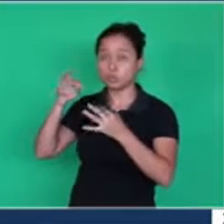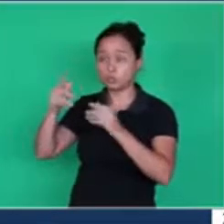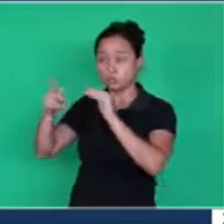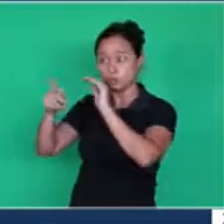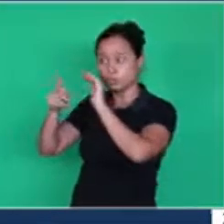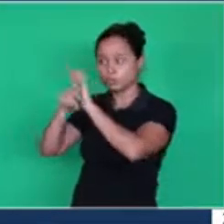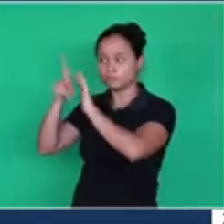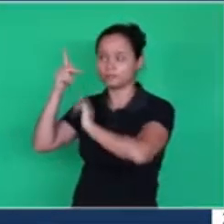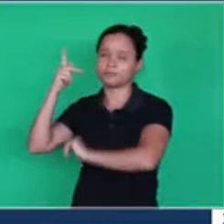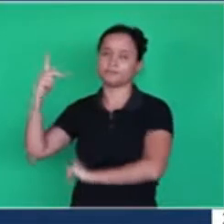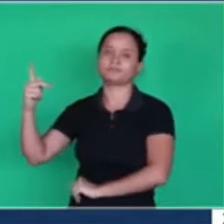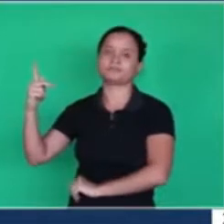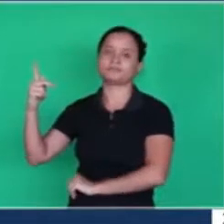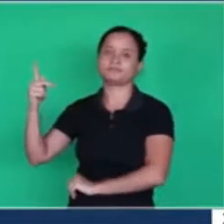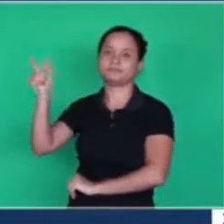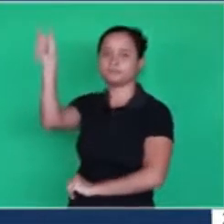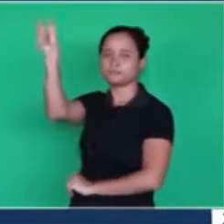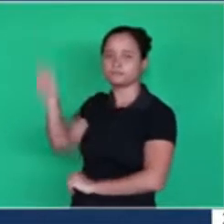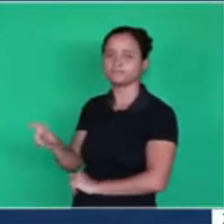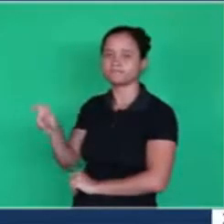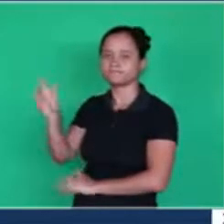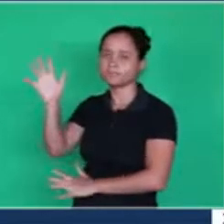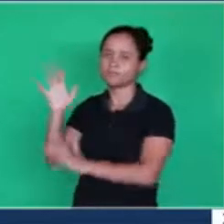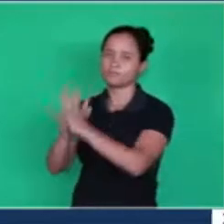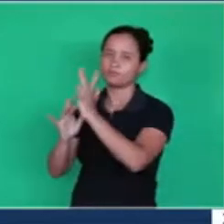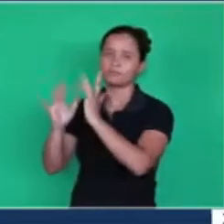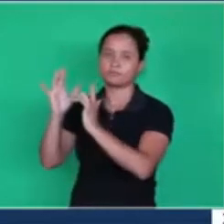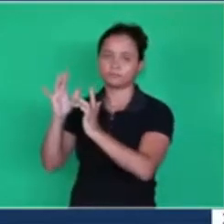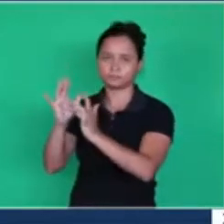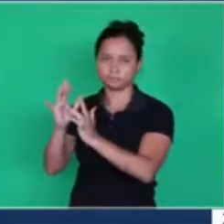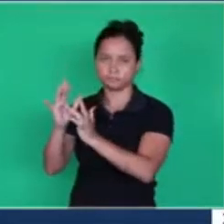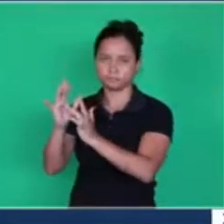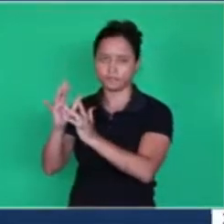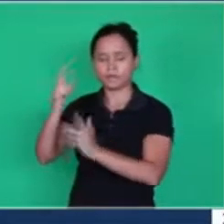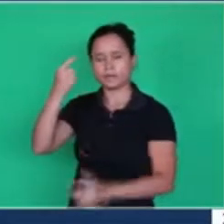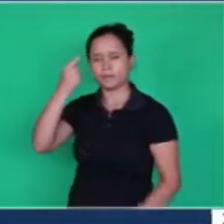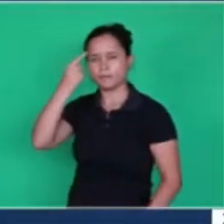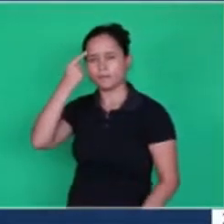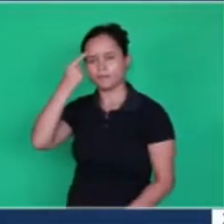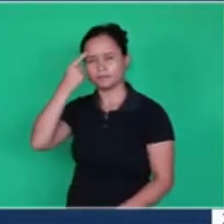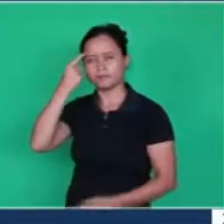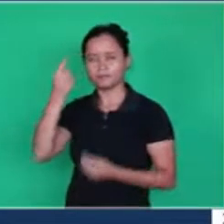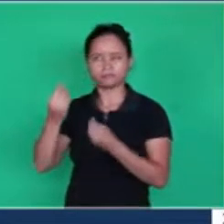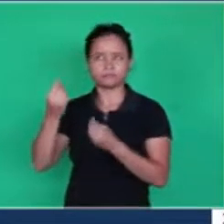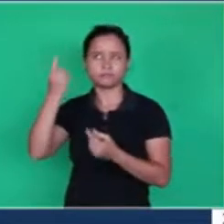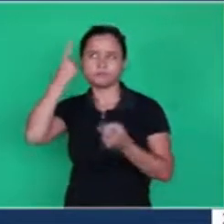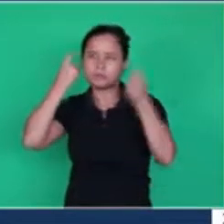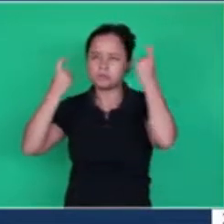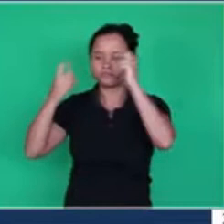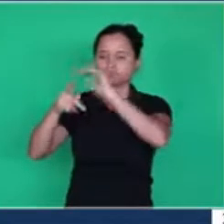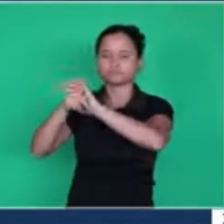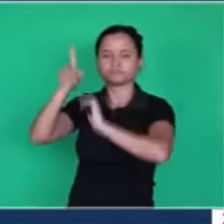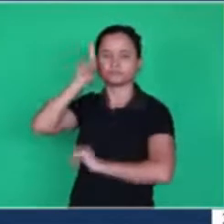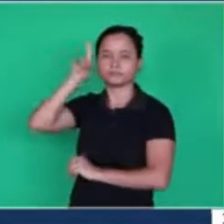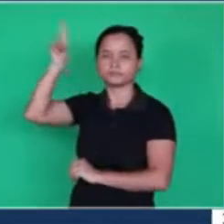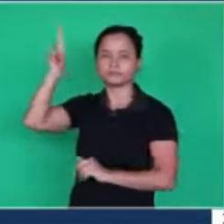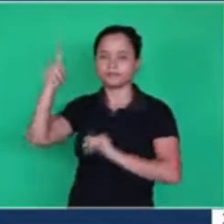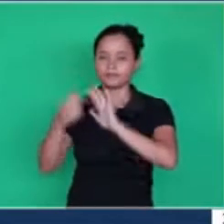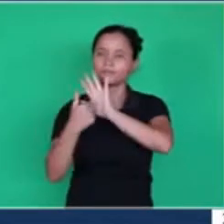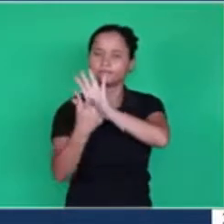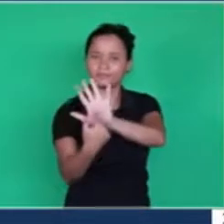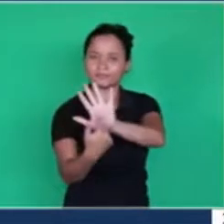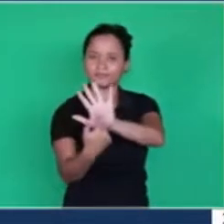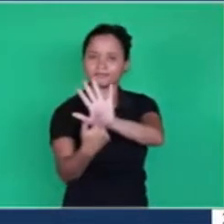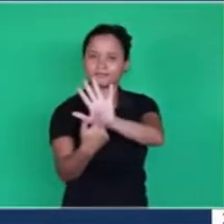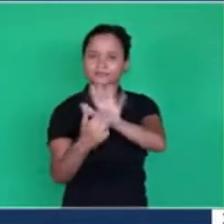Jesus. Vejam só, toda a preocupação de Deus é mostrar aquilo que tem lá na eternidade,